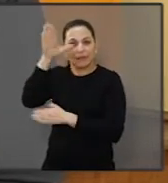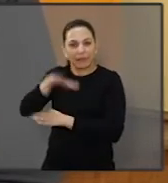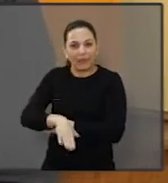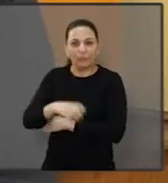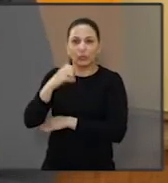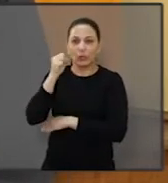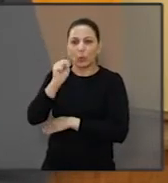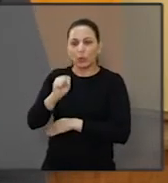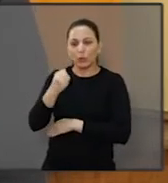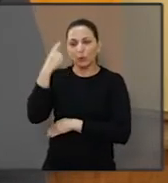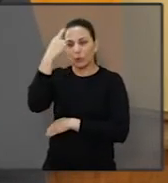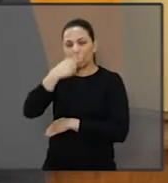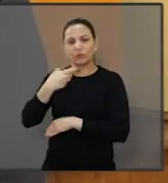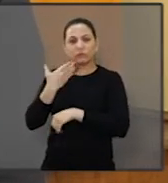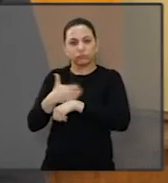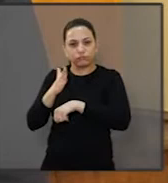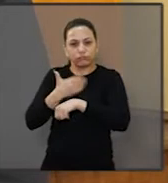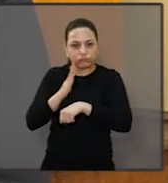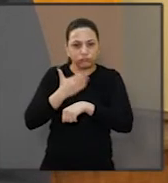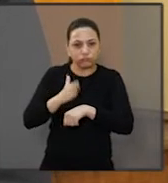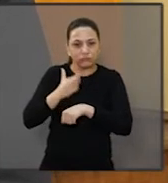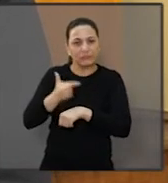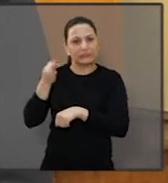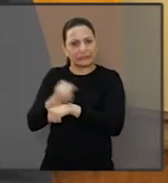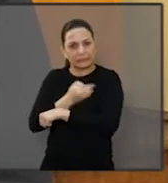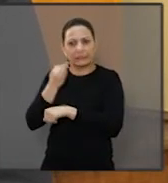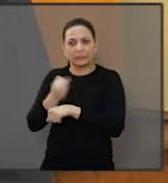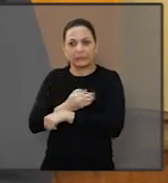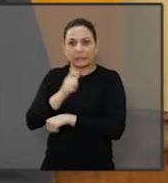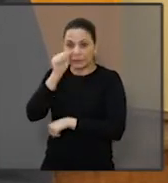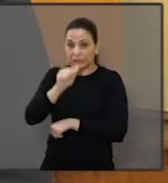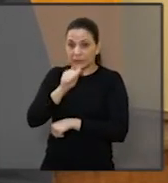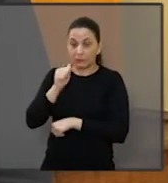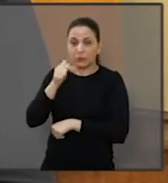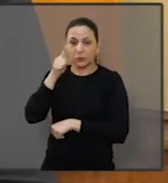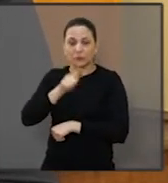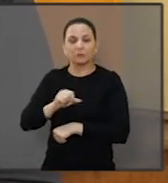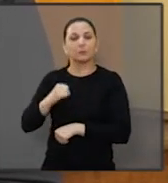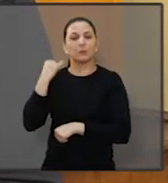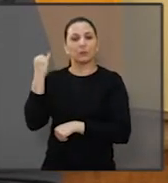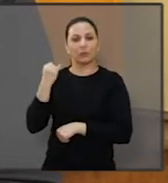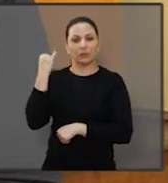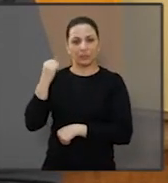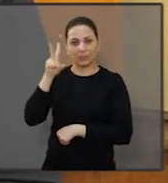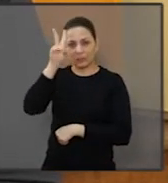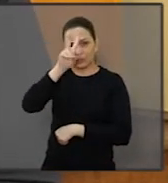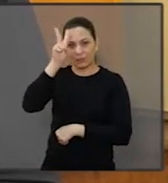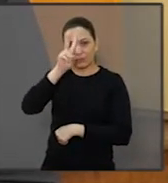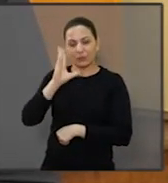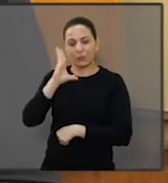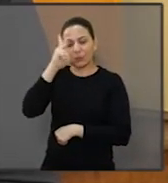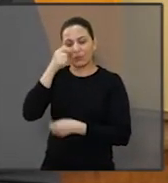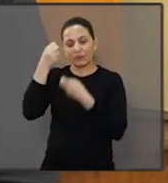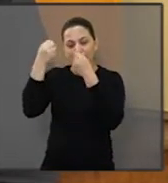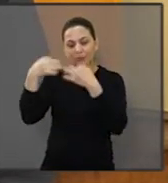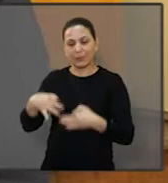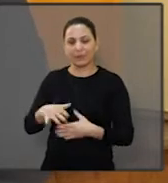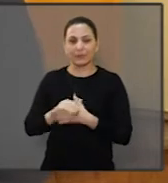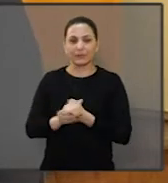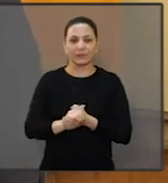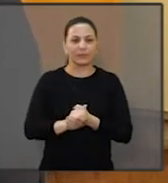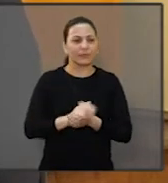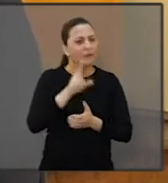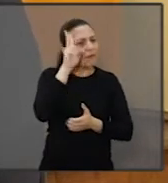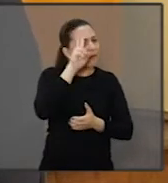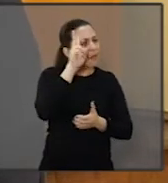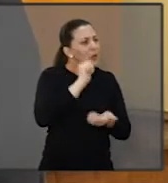tarde, quase 8 horas por dia. Então, assim, foi um sacrifício que valeu muito a pena e a gente tem essa história aí bonita para